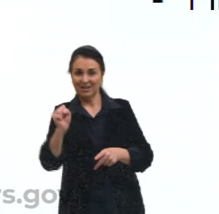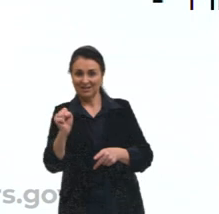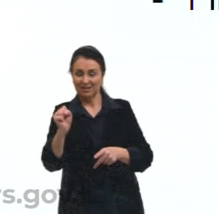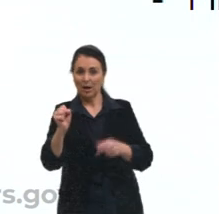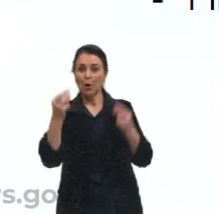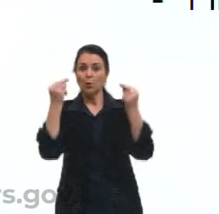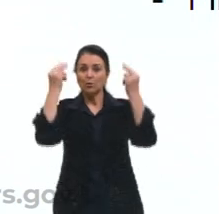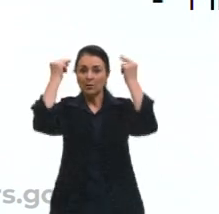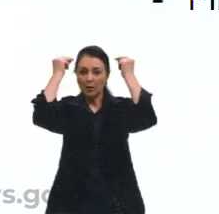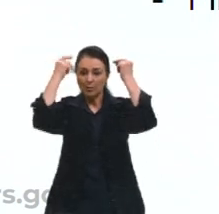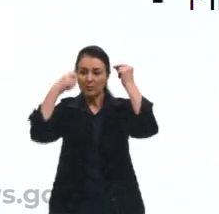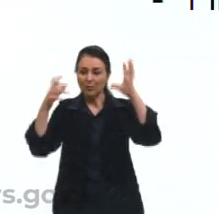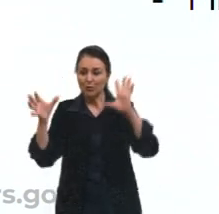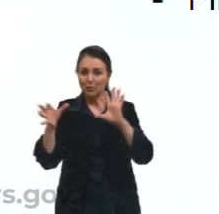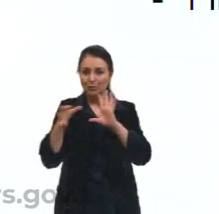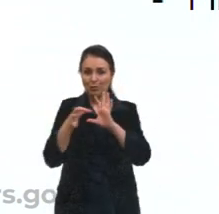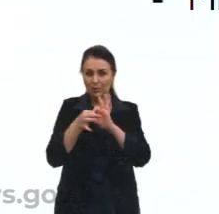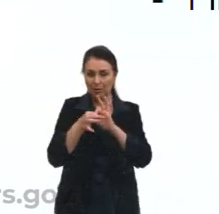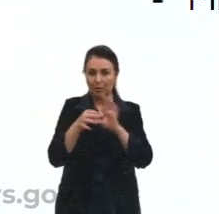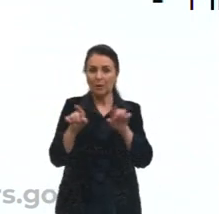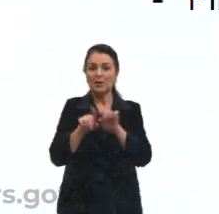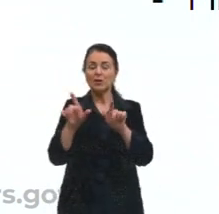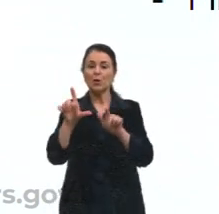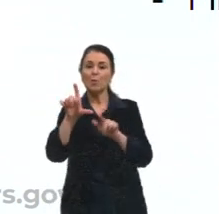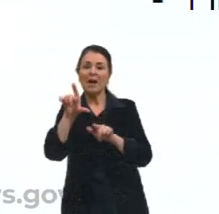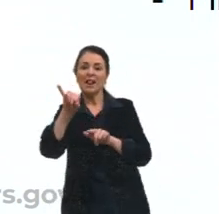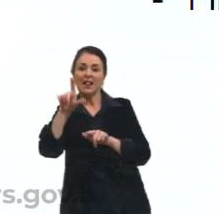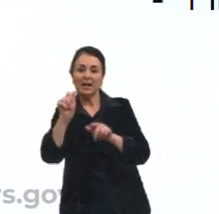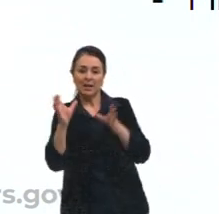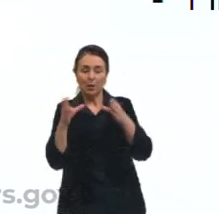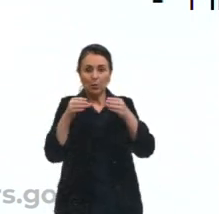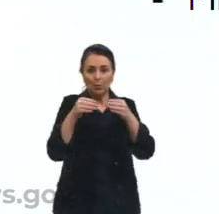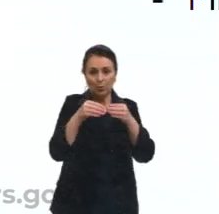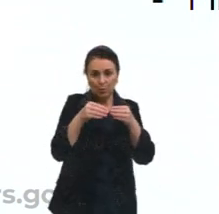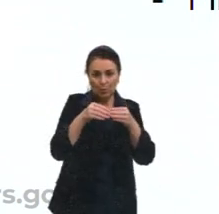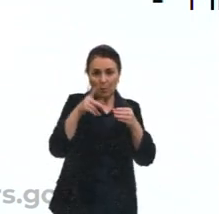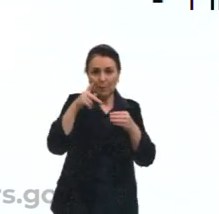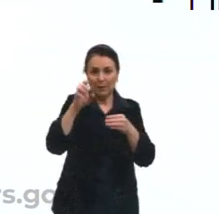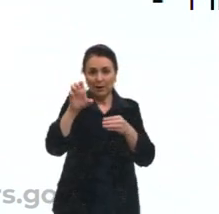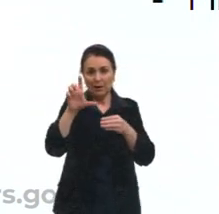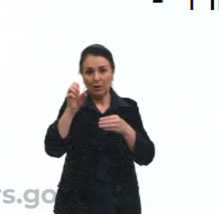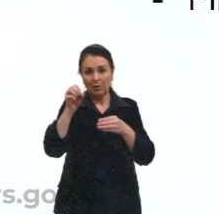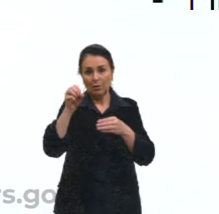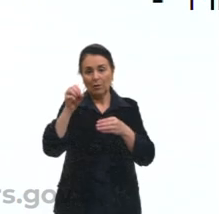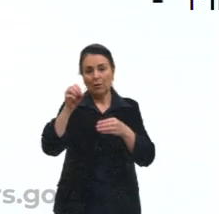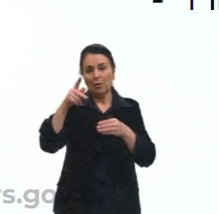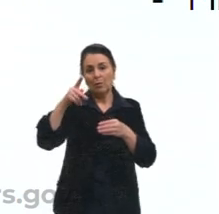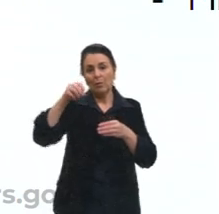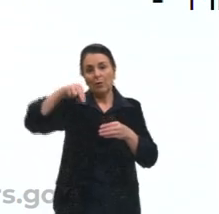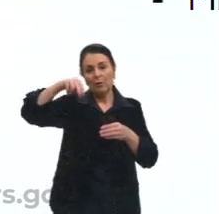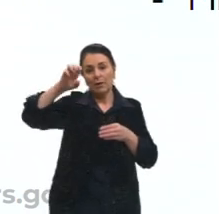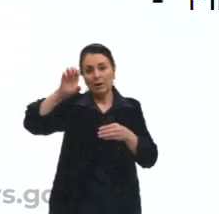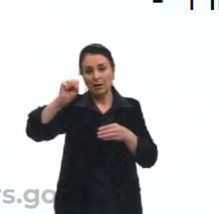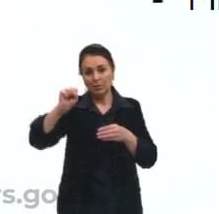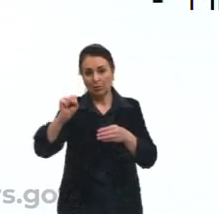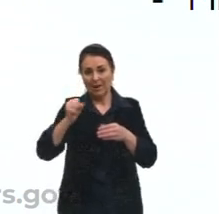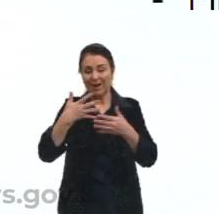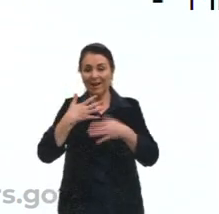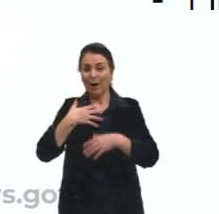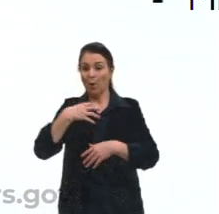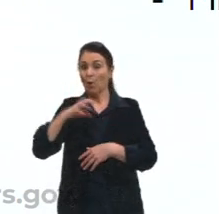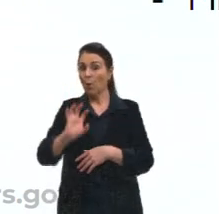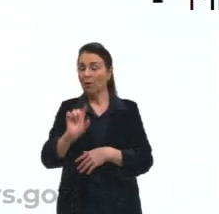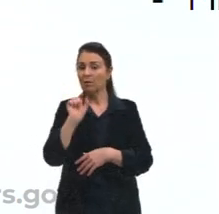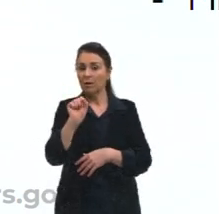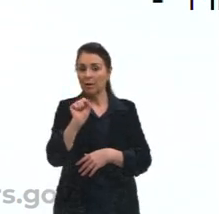tiveram que se unir na liga do Peloponeso contra os persas os medos por isso que a guerra médica depois